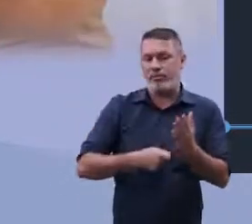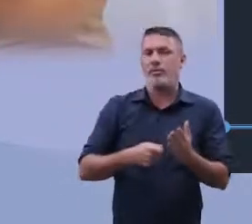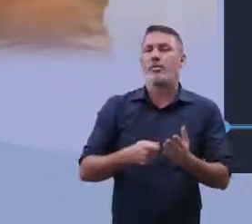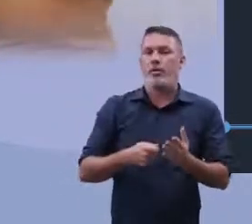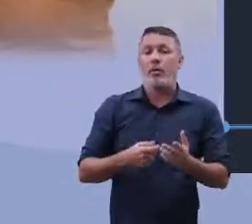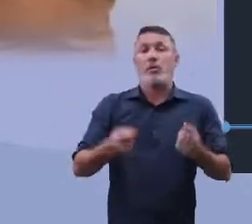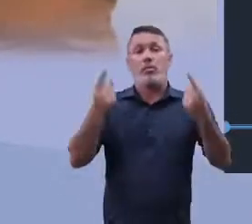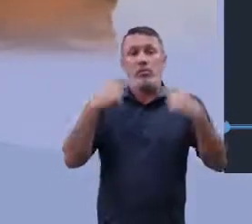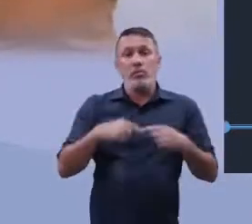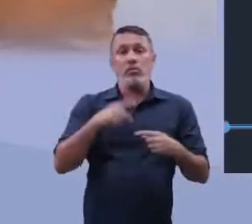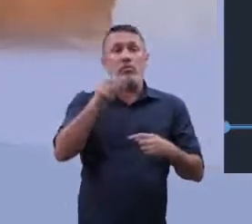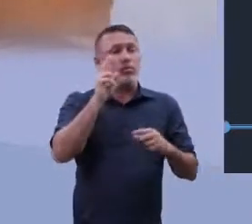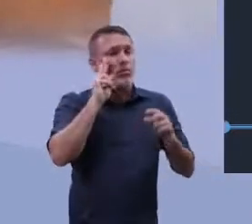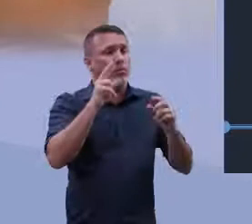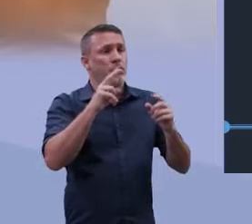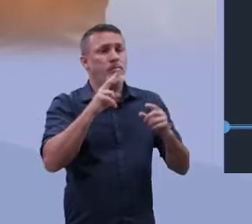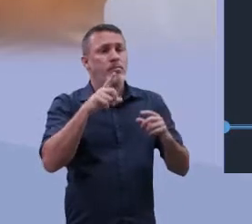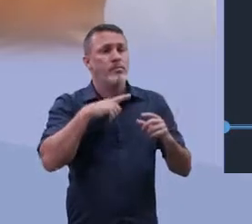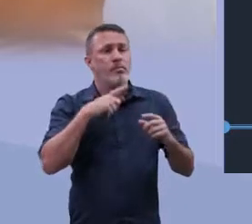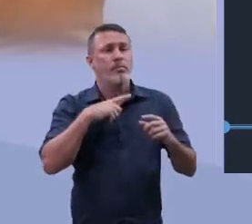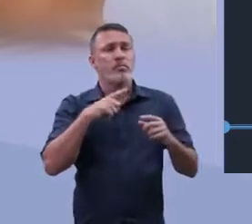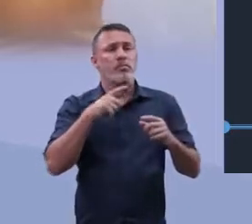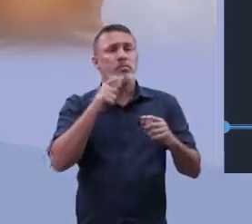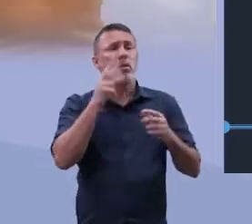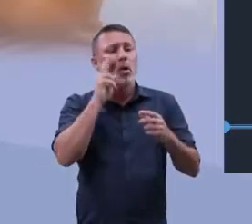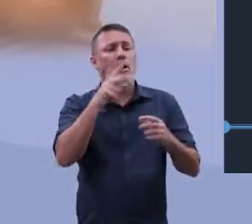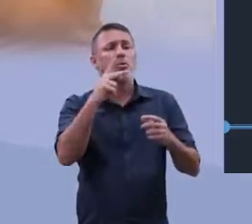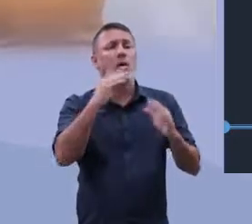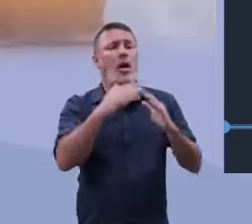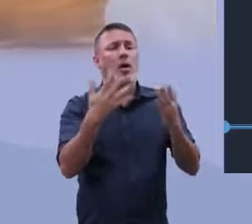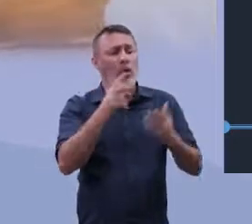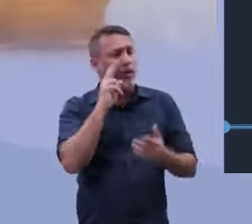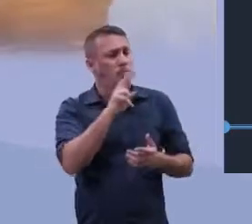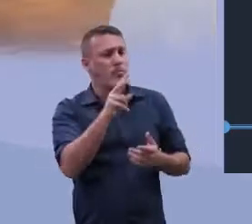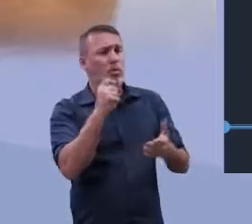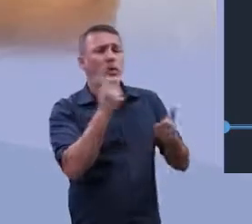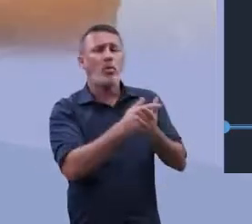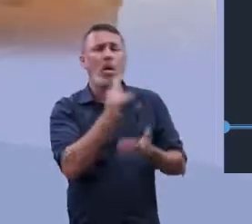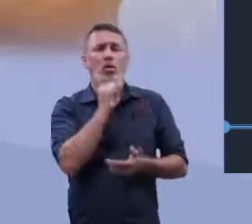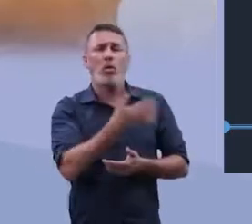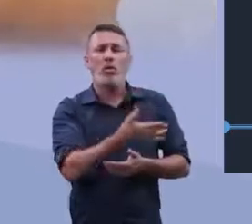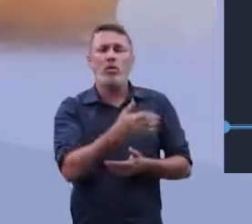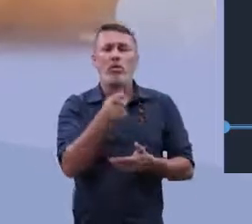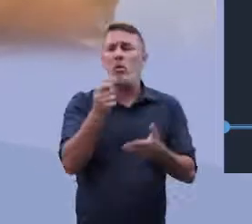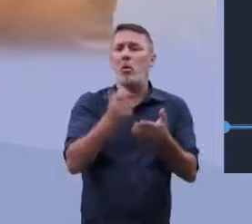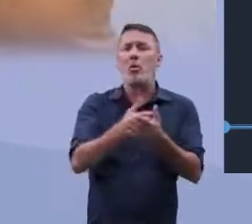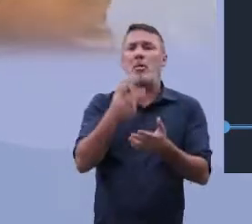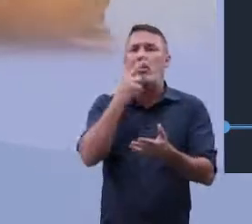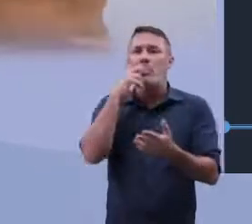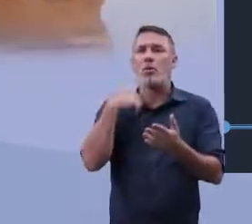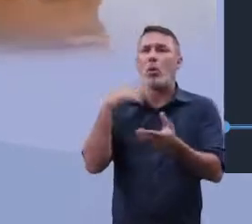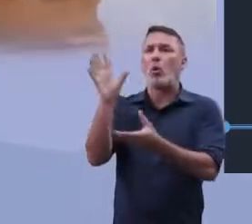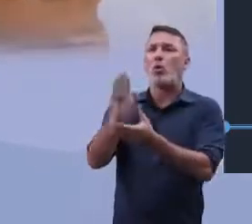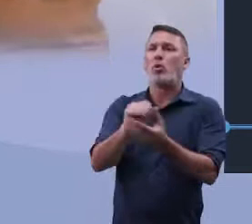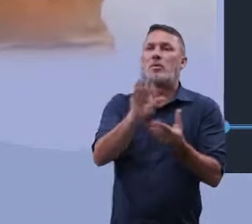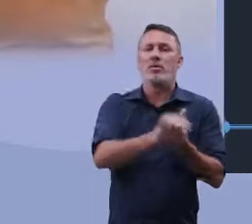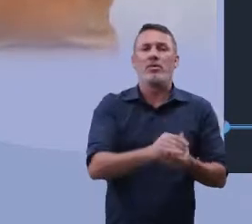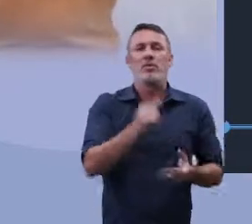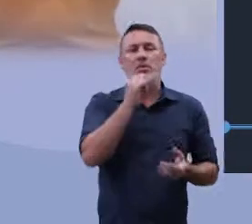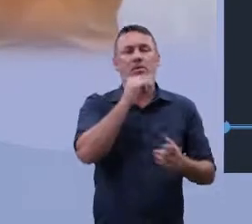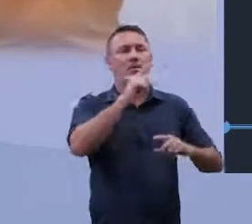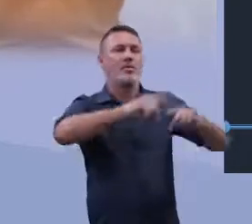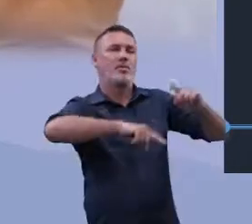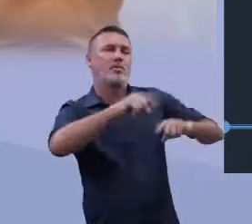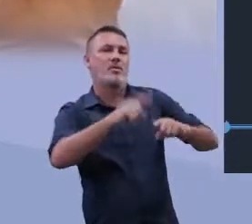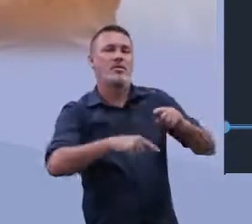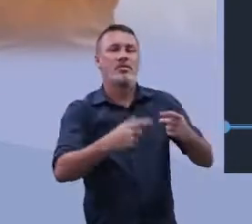redação. Dê uma olhadinha em alguma coisa em sua volta, alguma coisa que você comprou e não tem uso. Você só comprou porque todo mundo comprou. Às vezes